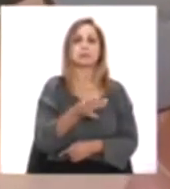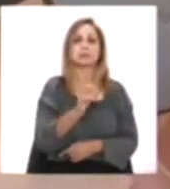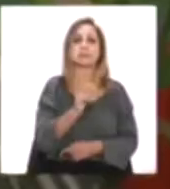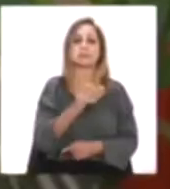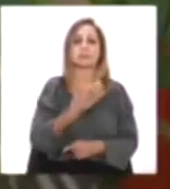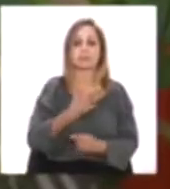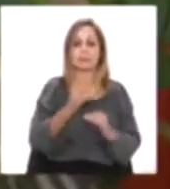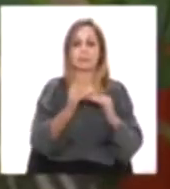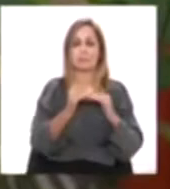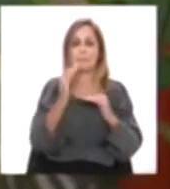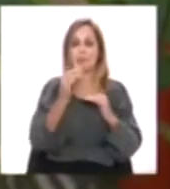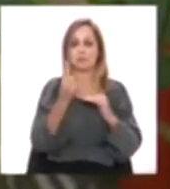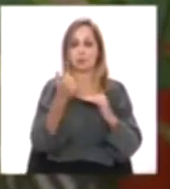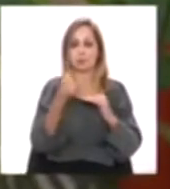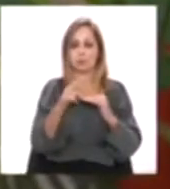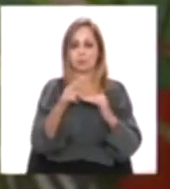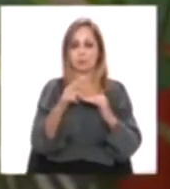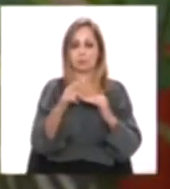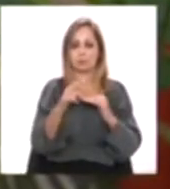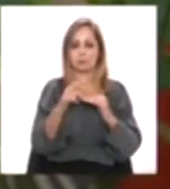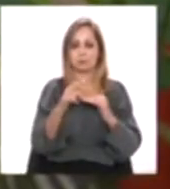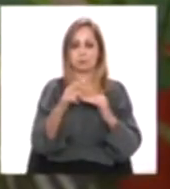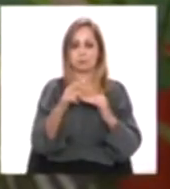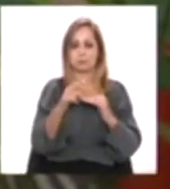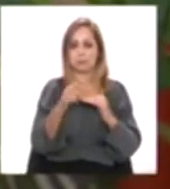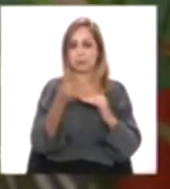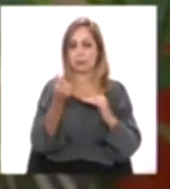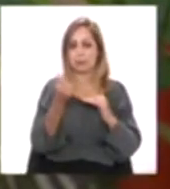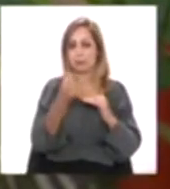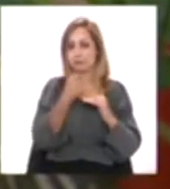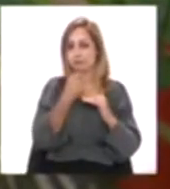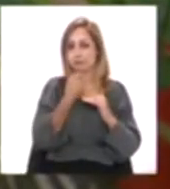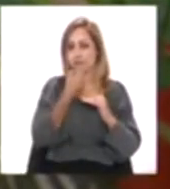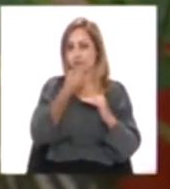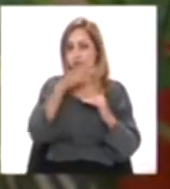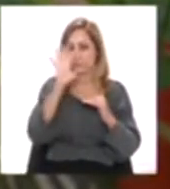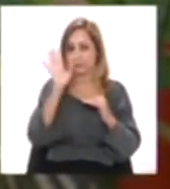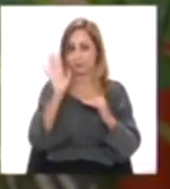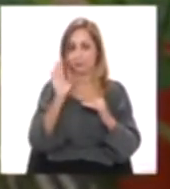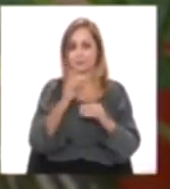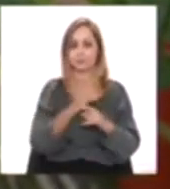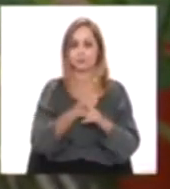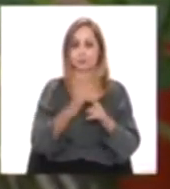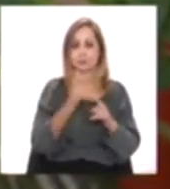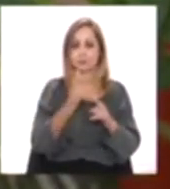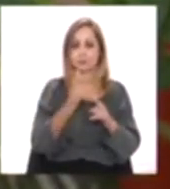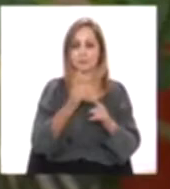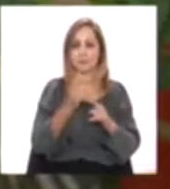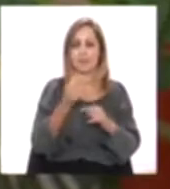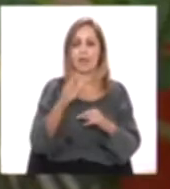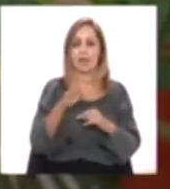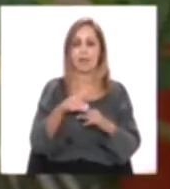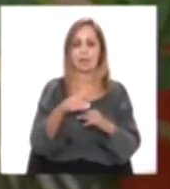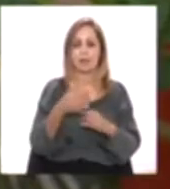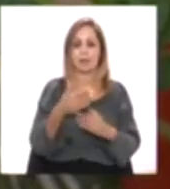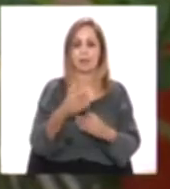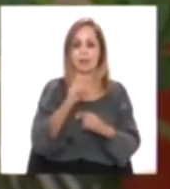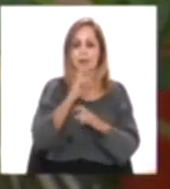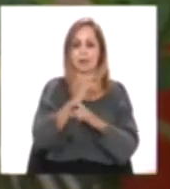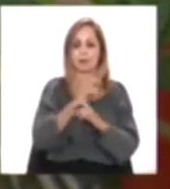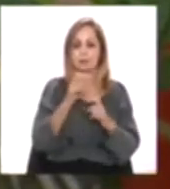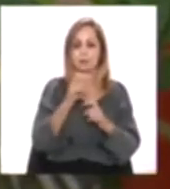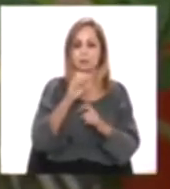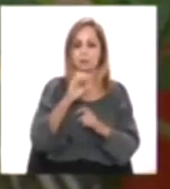superior a 1,5, neste caso estão a perder muito dinheiro. Porquê? Porque já há bancos, já, por exemplo, agora um banco que anunciou que vai